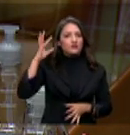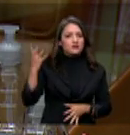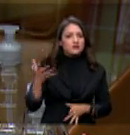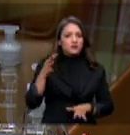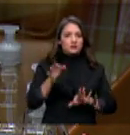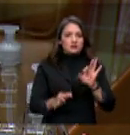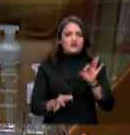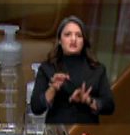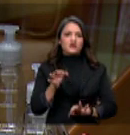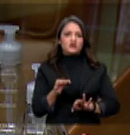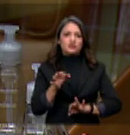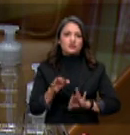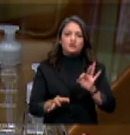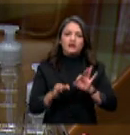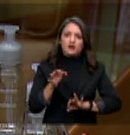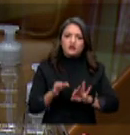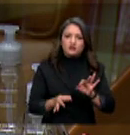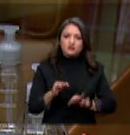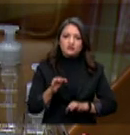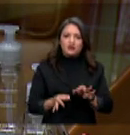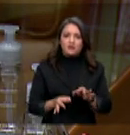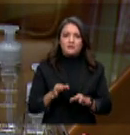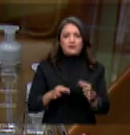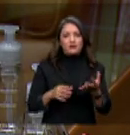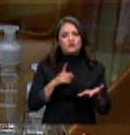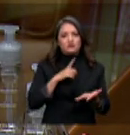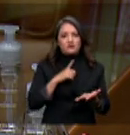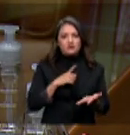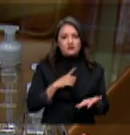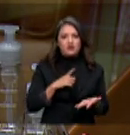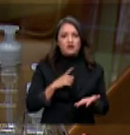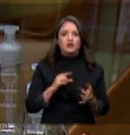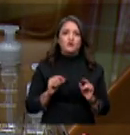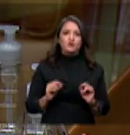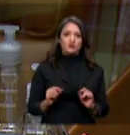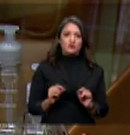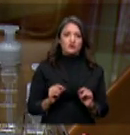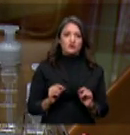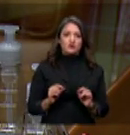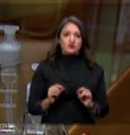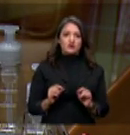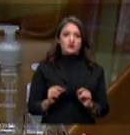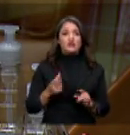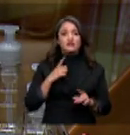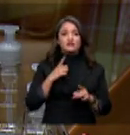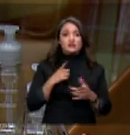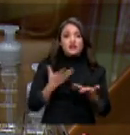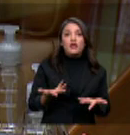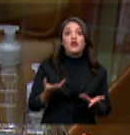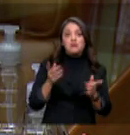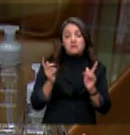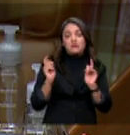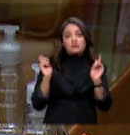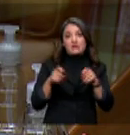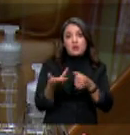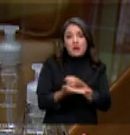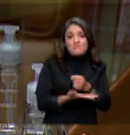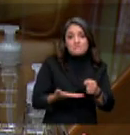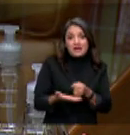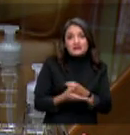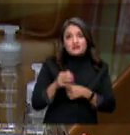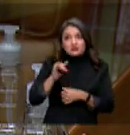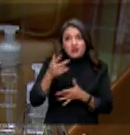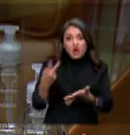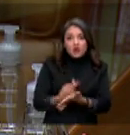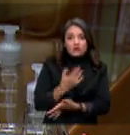o julgado, neste caso, pode servir como uma orientação para eventuais controvérsias ainda pendentes, se não sobre esse